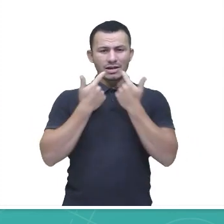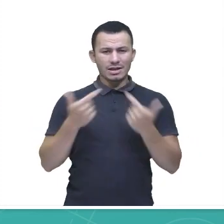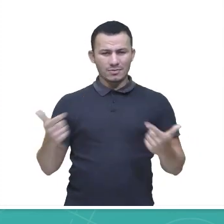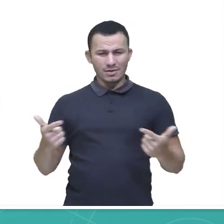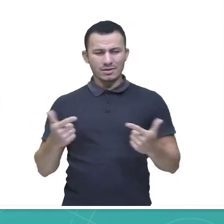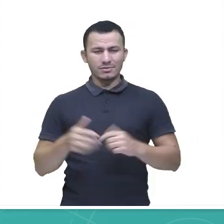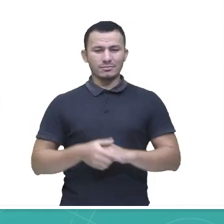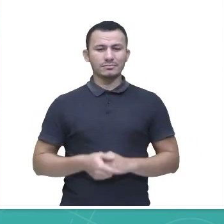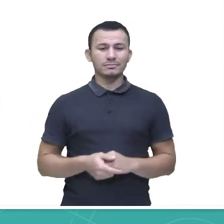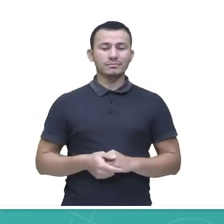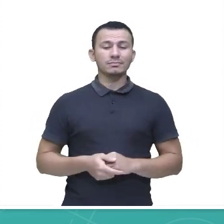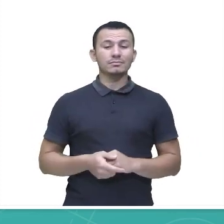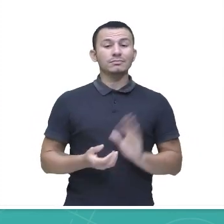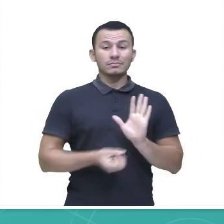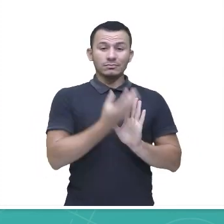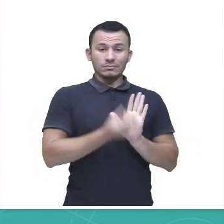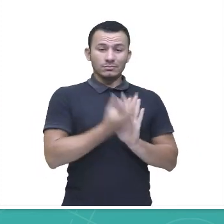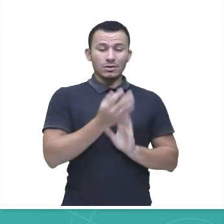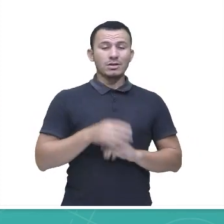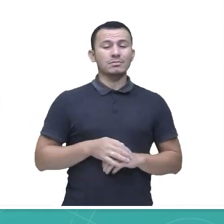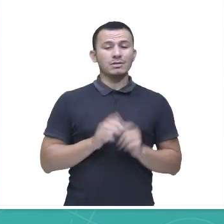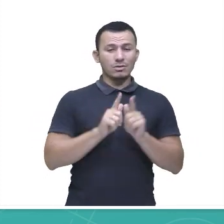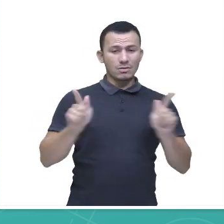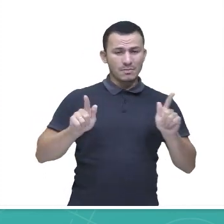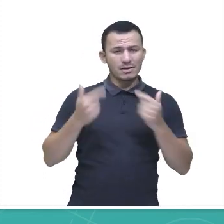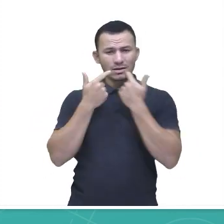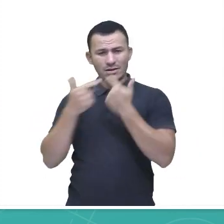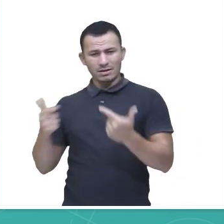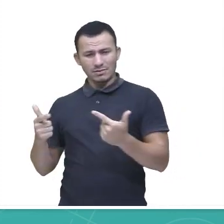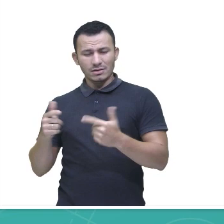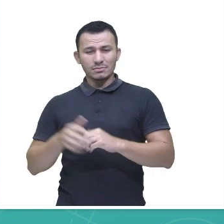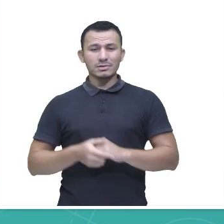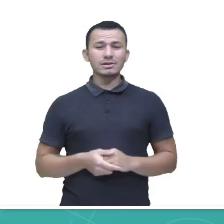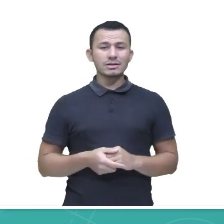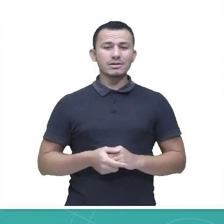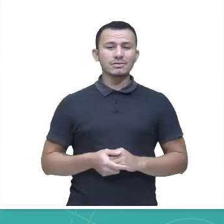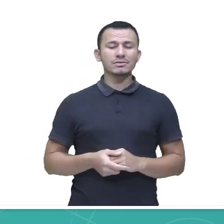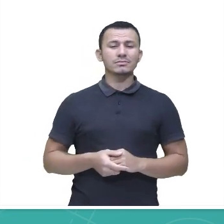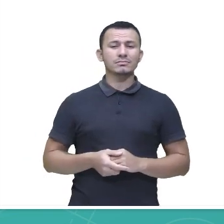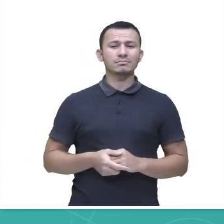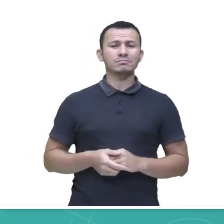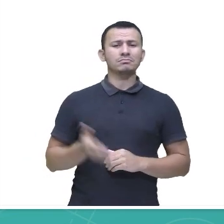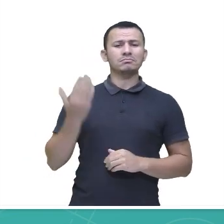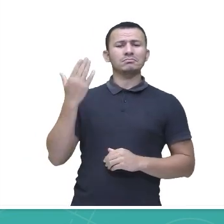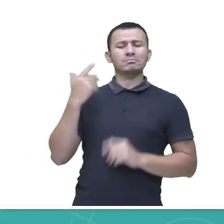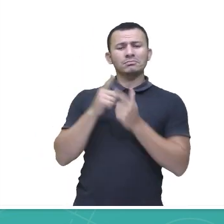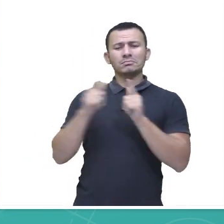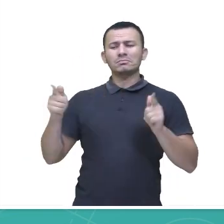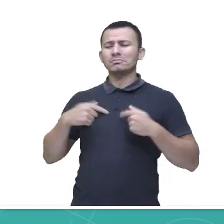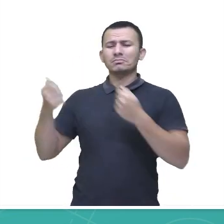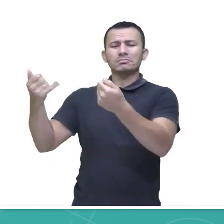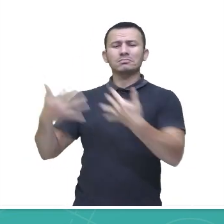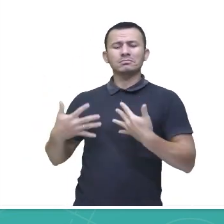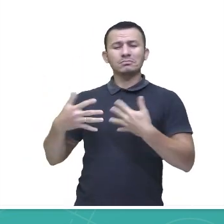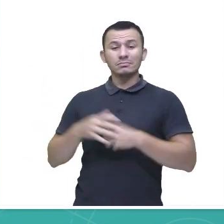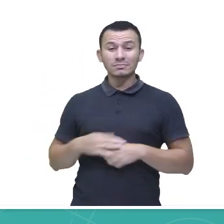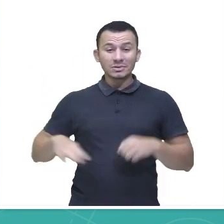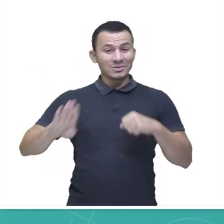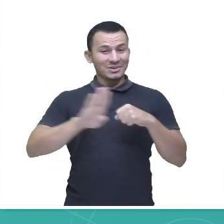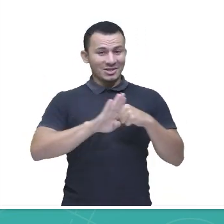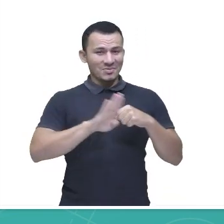apreciar? Poema, de gramática e de linguagem. E havia uma gramática que dizia assim: